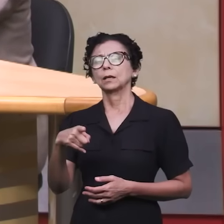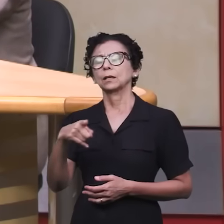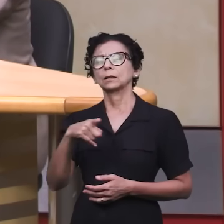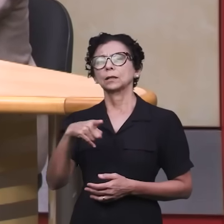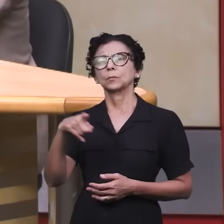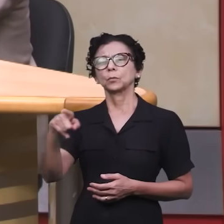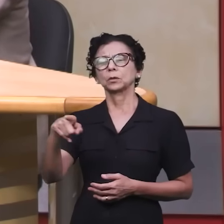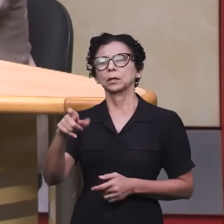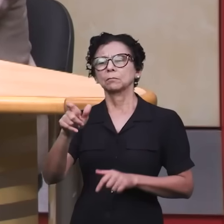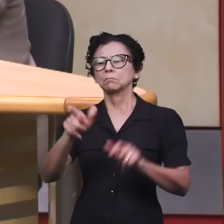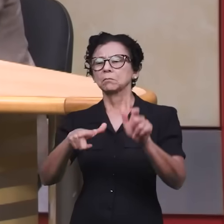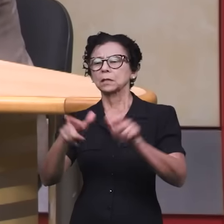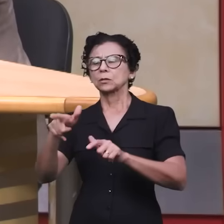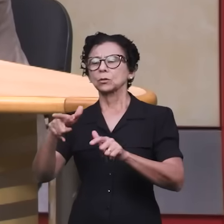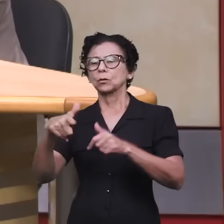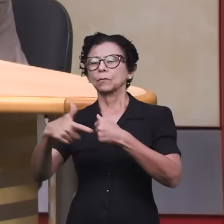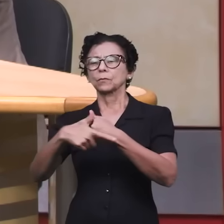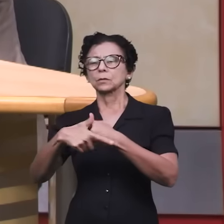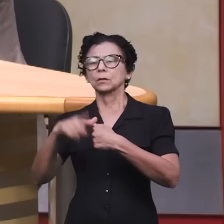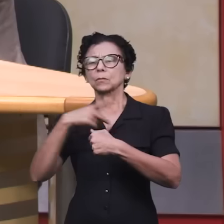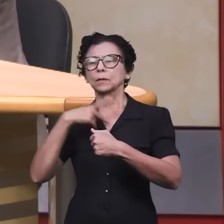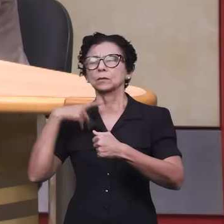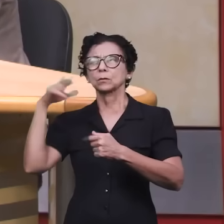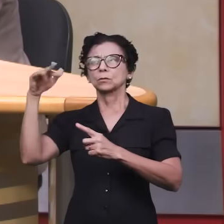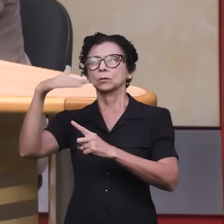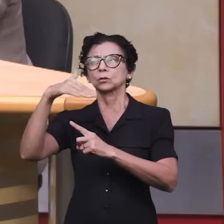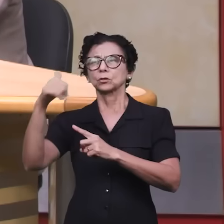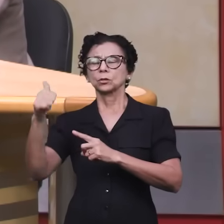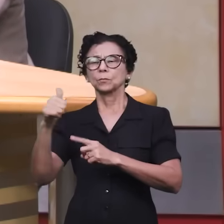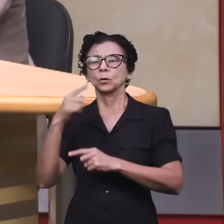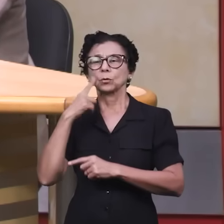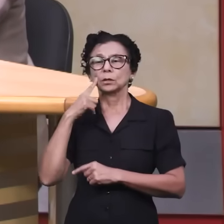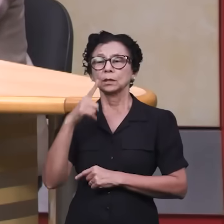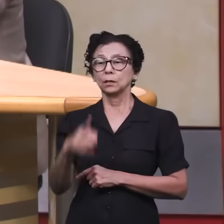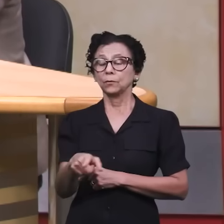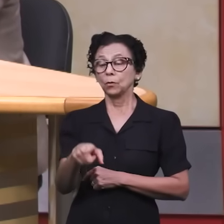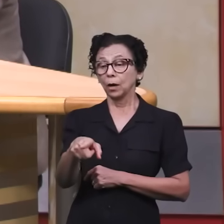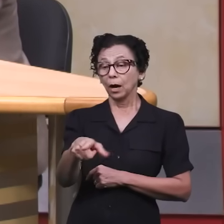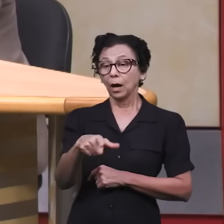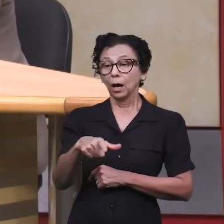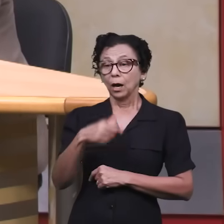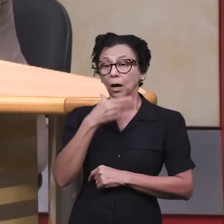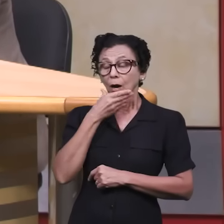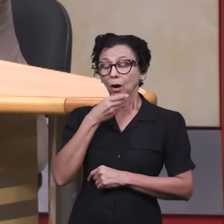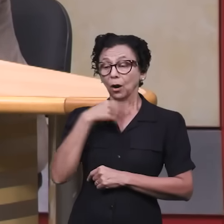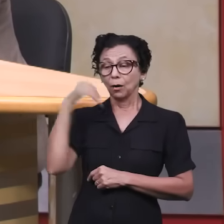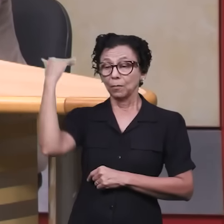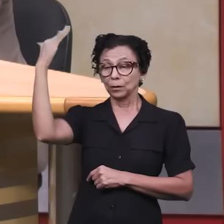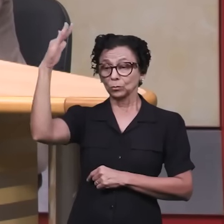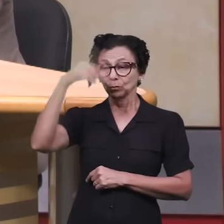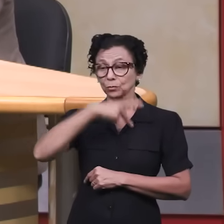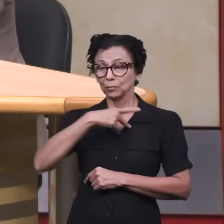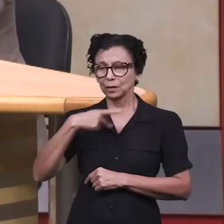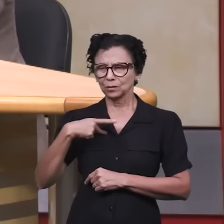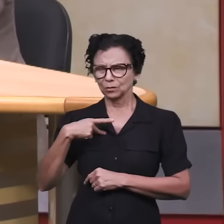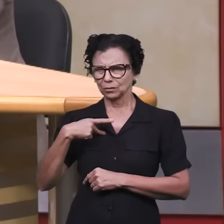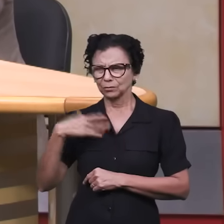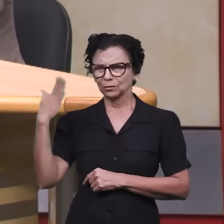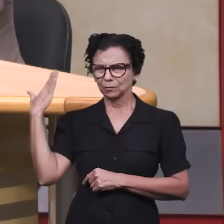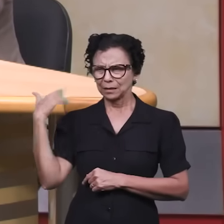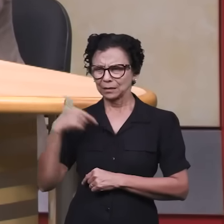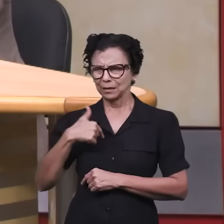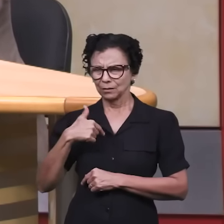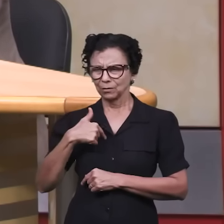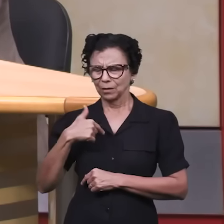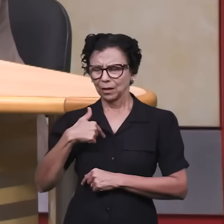para ele que ele tinha sido consagrado pelo pastor Gilson. Então, quer dizer, essa criança transitou esse